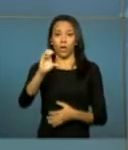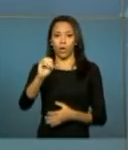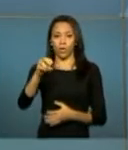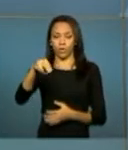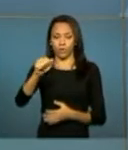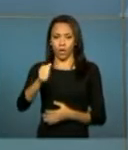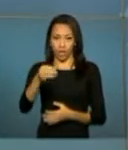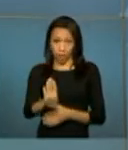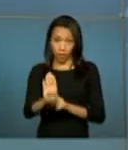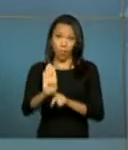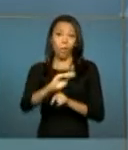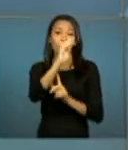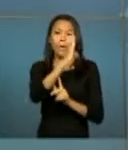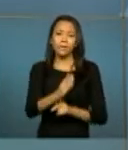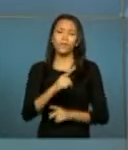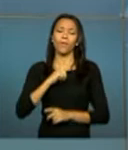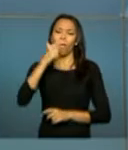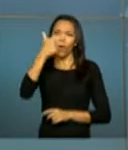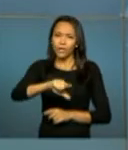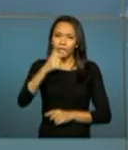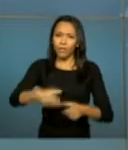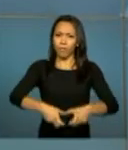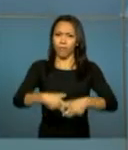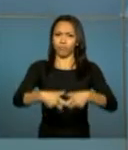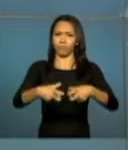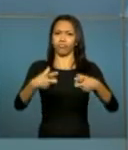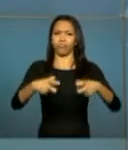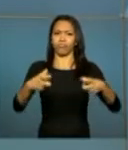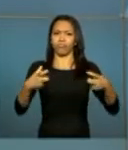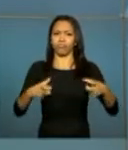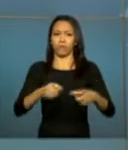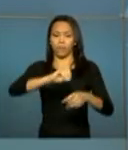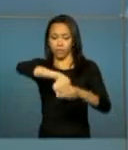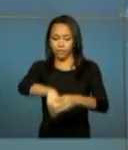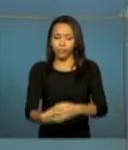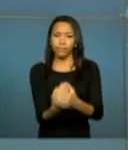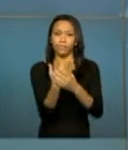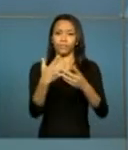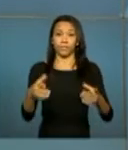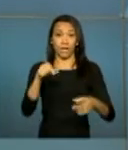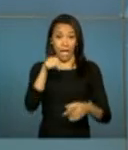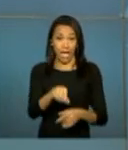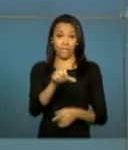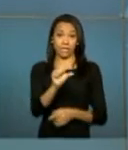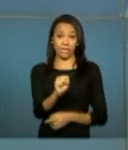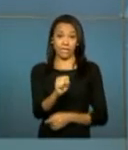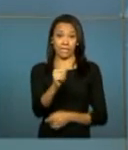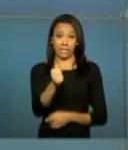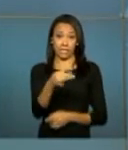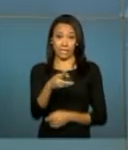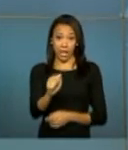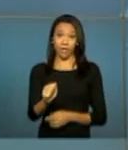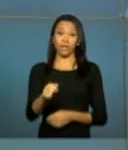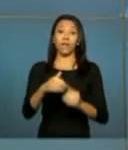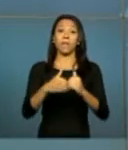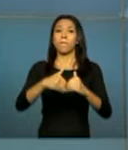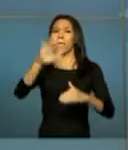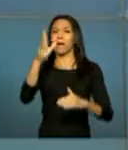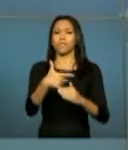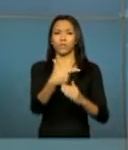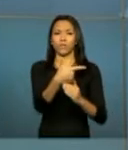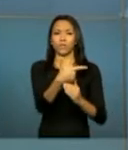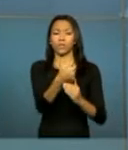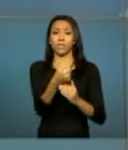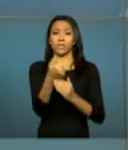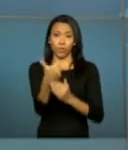o Brasil deve ter mais uma vez crescimento na produção de grãos. A safra deve ultrapassar 202 milhões